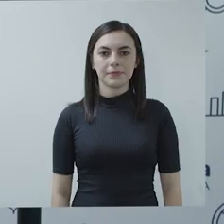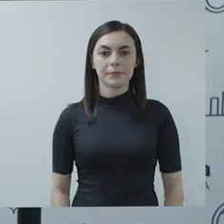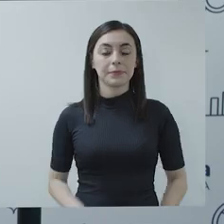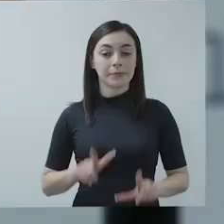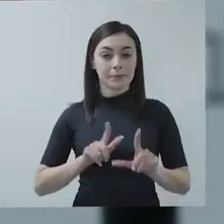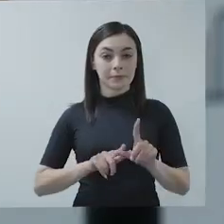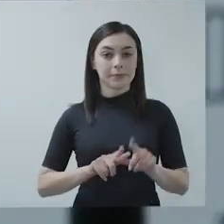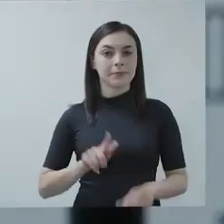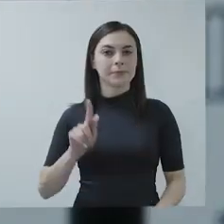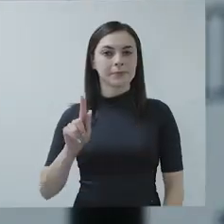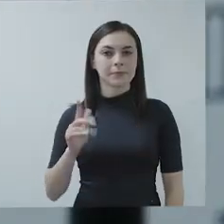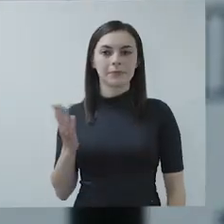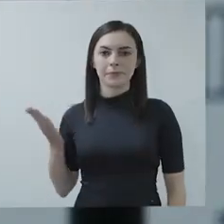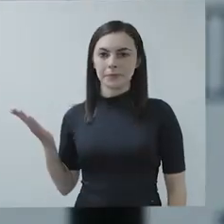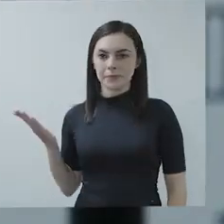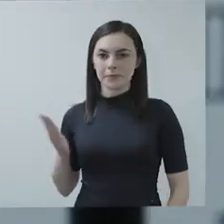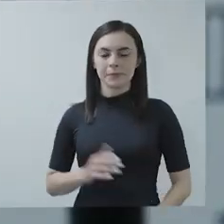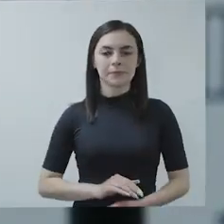Letra G.